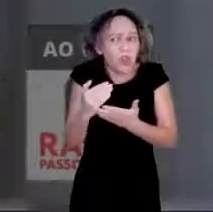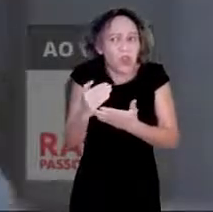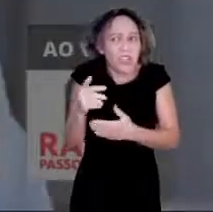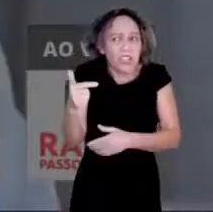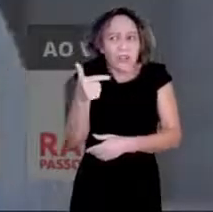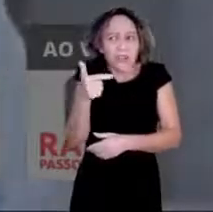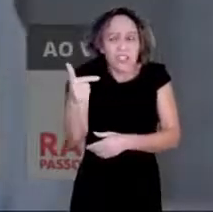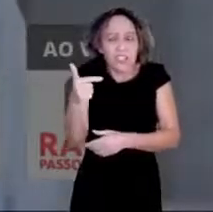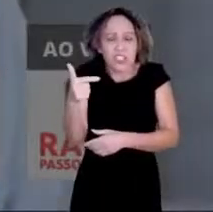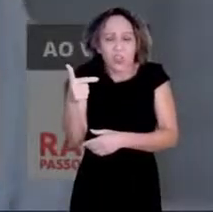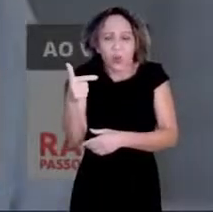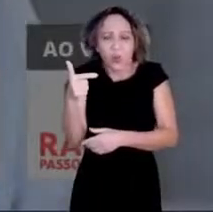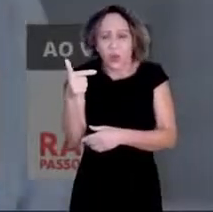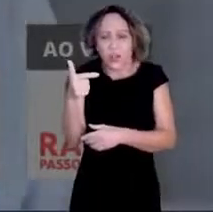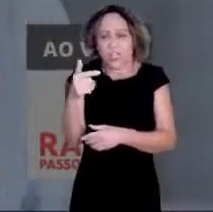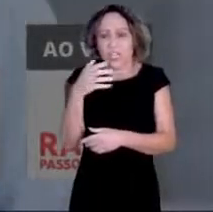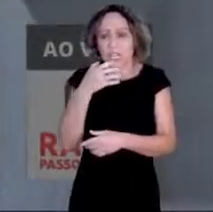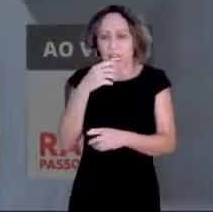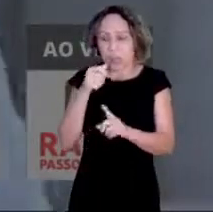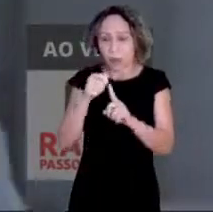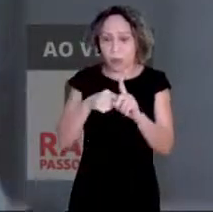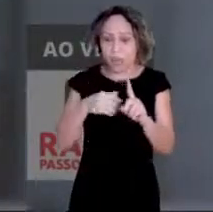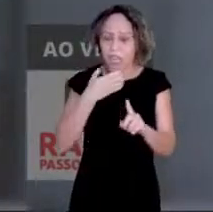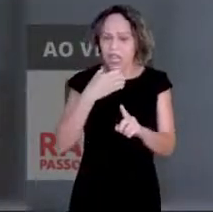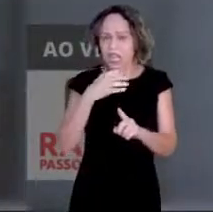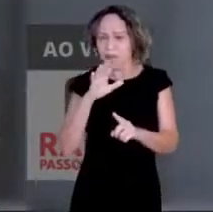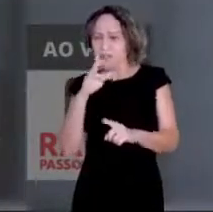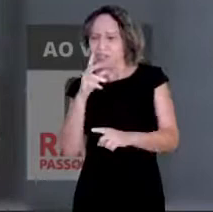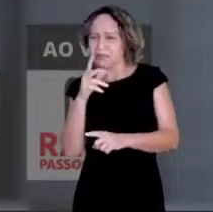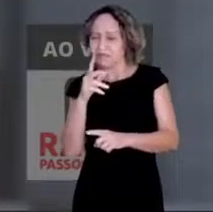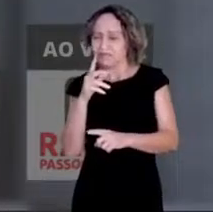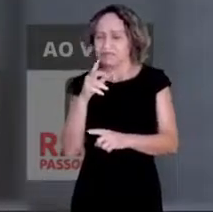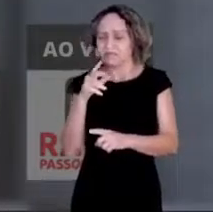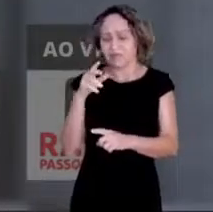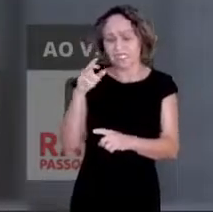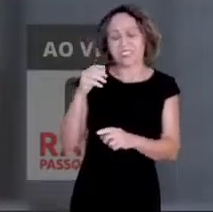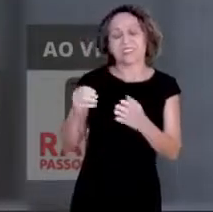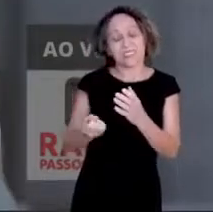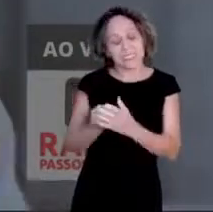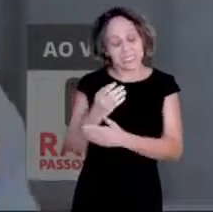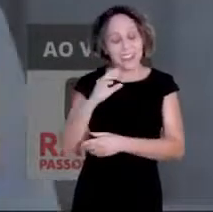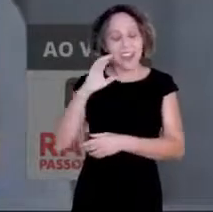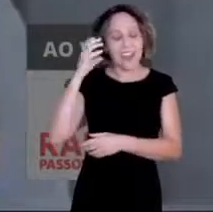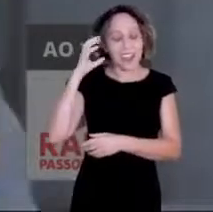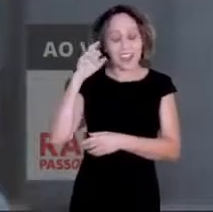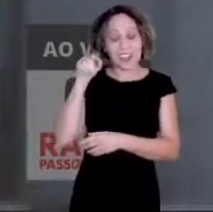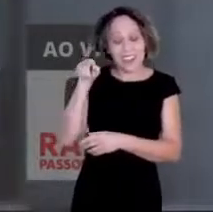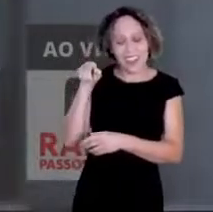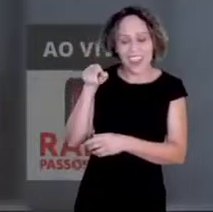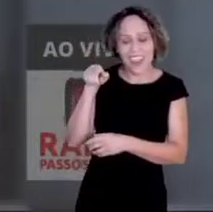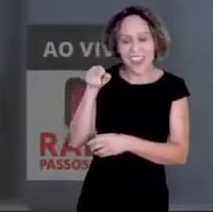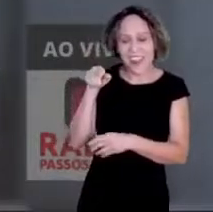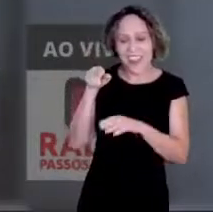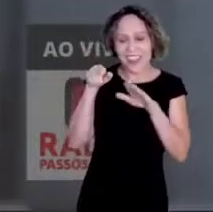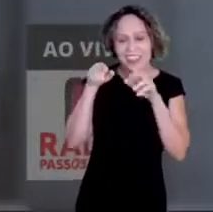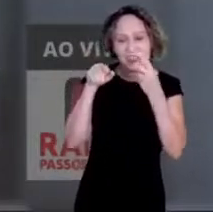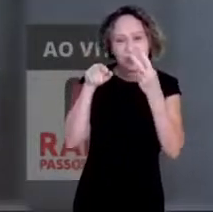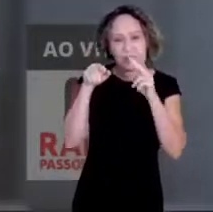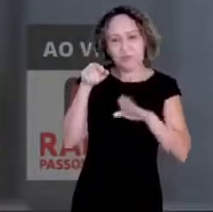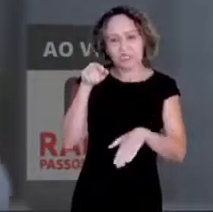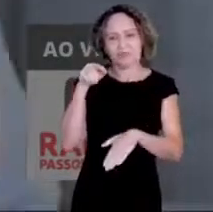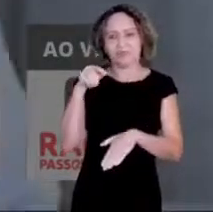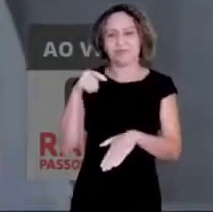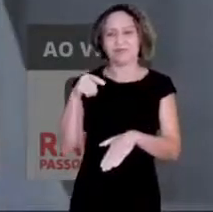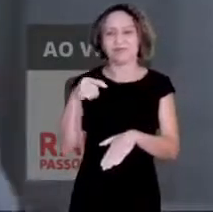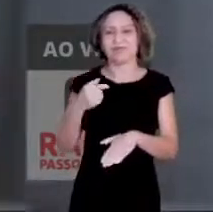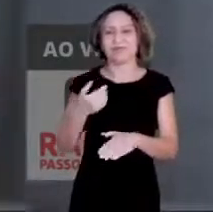presidente 8 anos e a gente manteve o preço da gasolina, o preço do óleo diesel, o preço do gás de cozinha, sabe, no